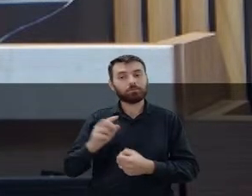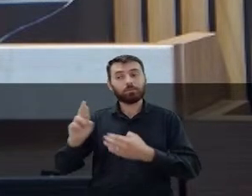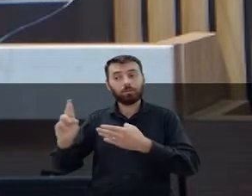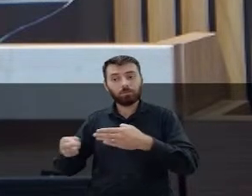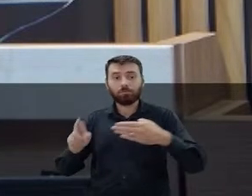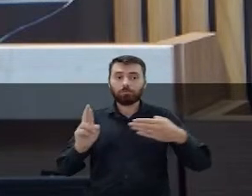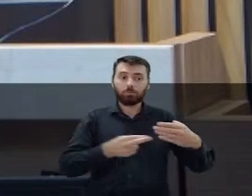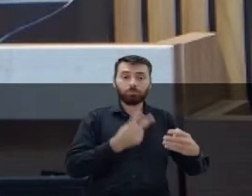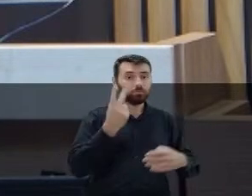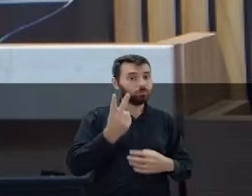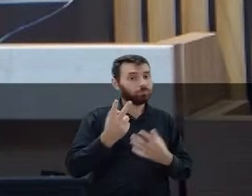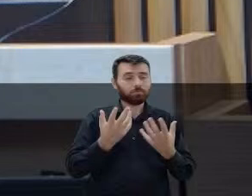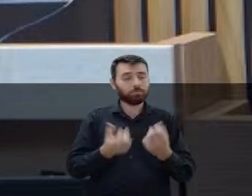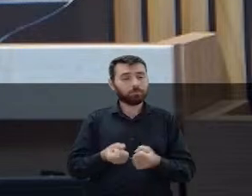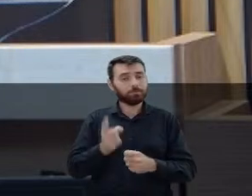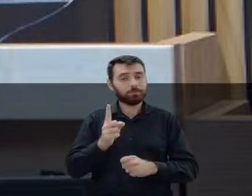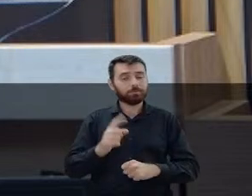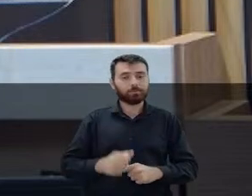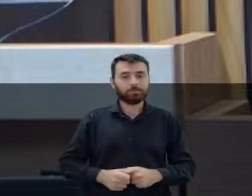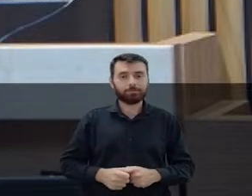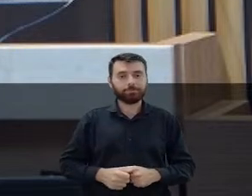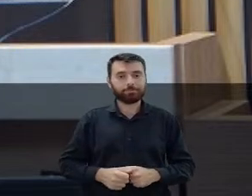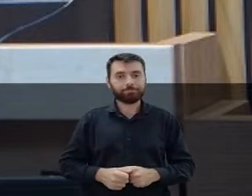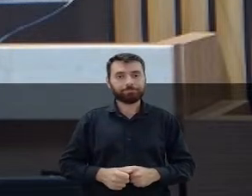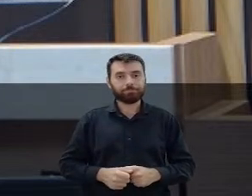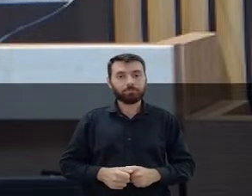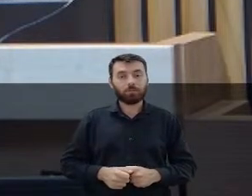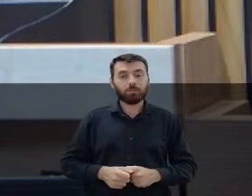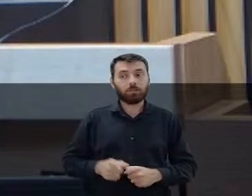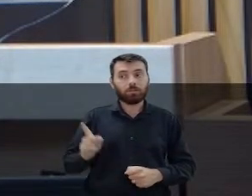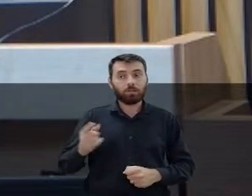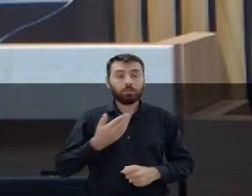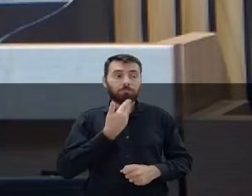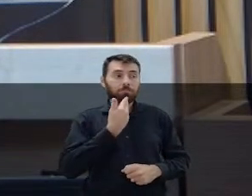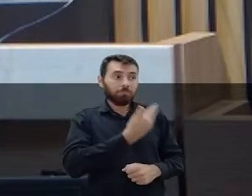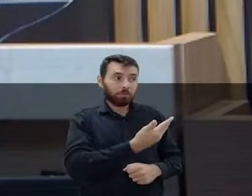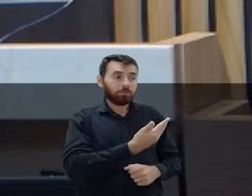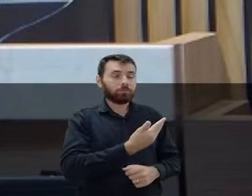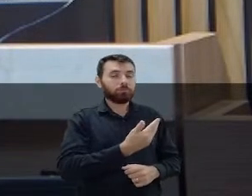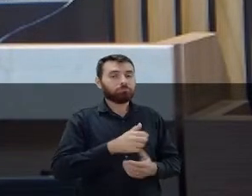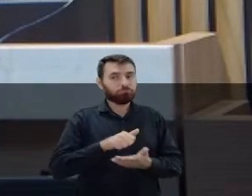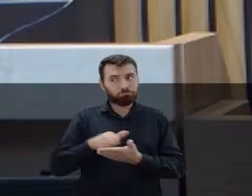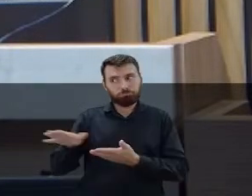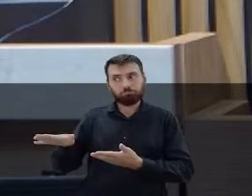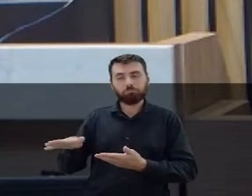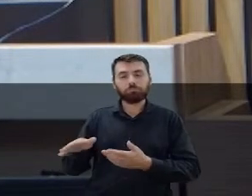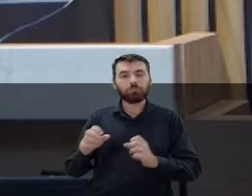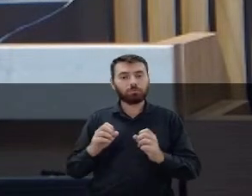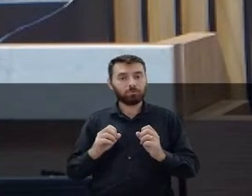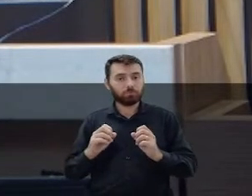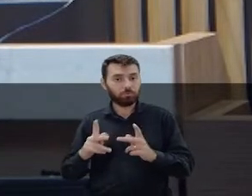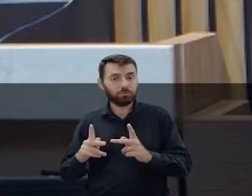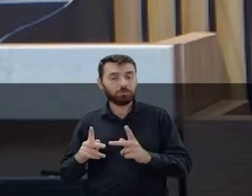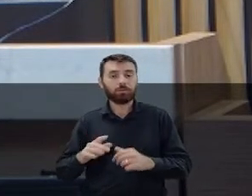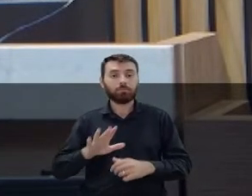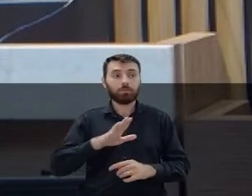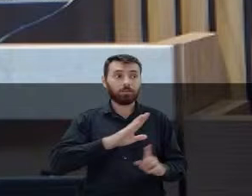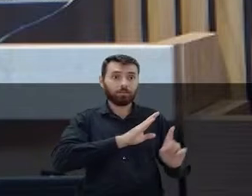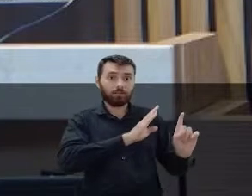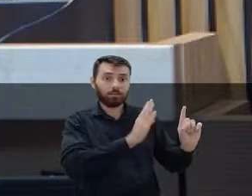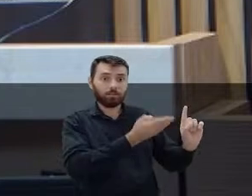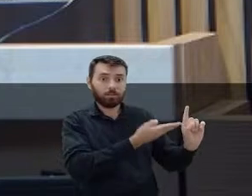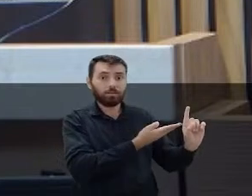recursos. Sendo pedido de demissão ato jurídico perfeito acabado, não cabe também a ré pleitear a